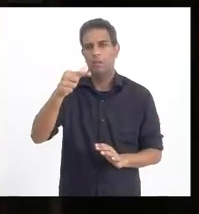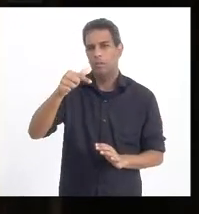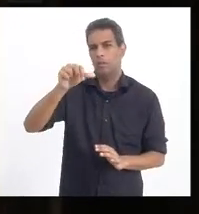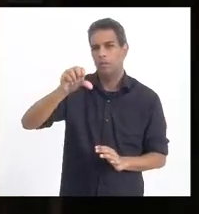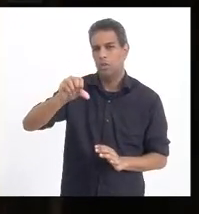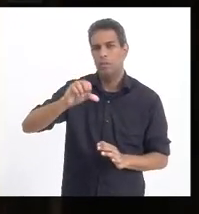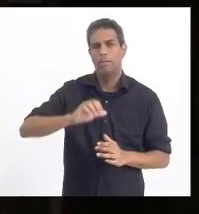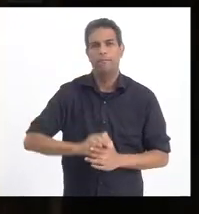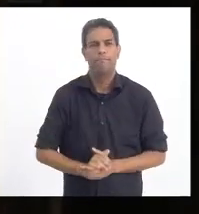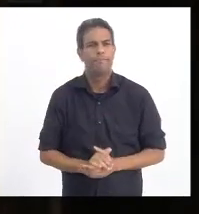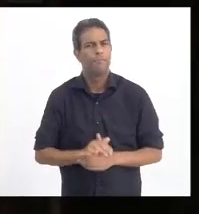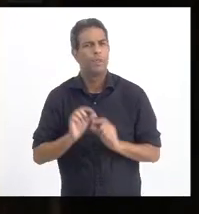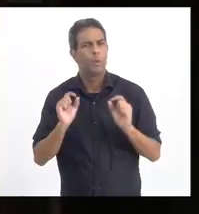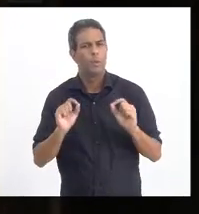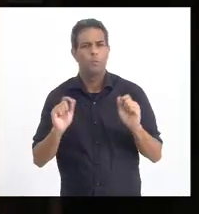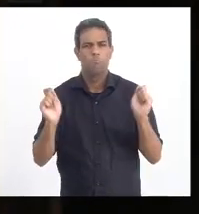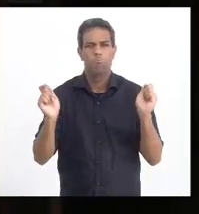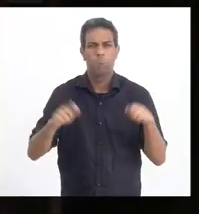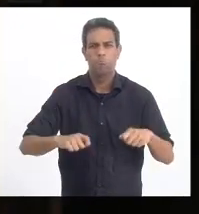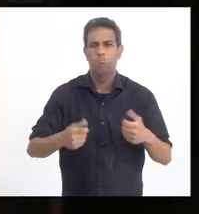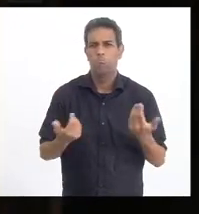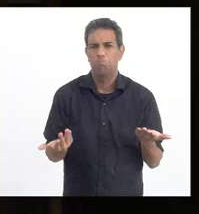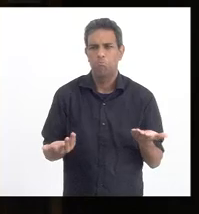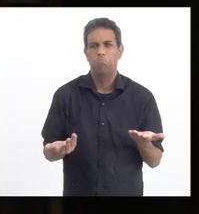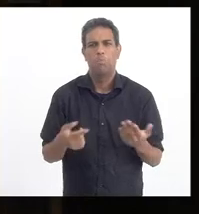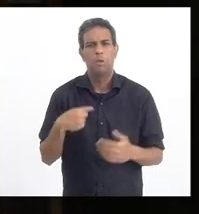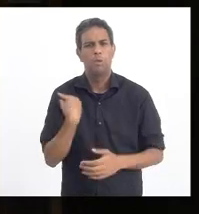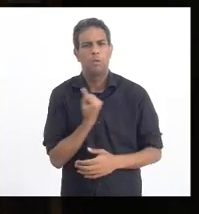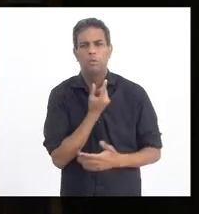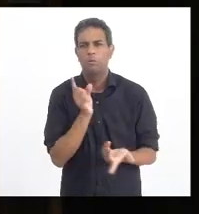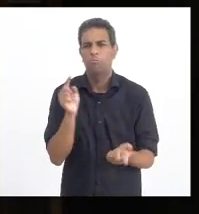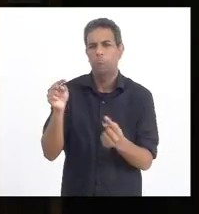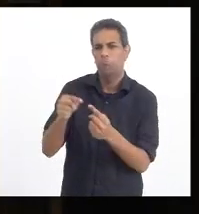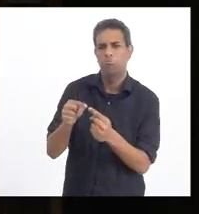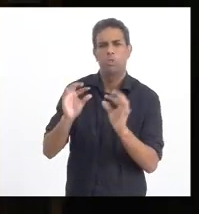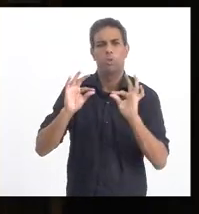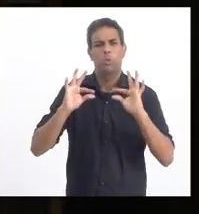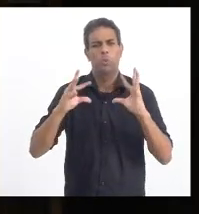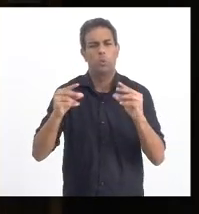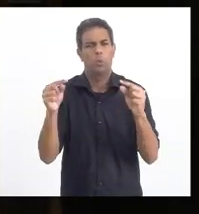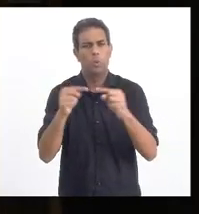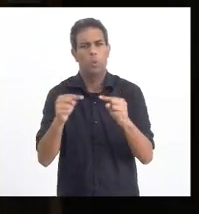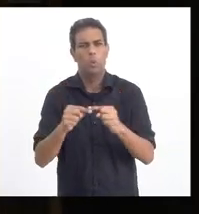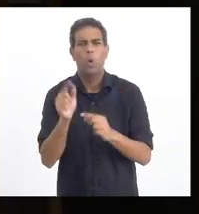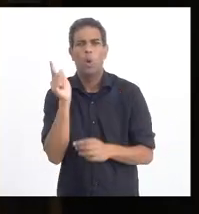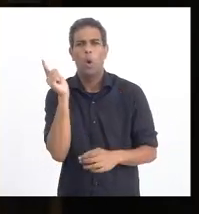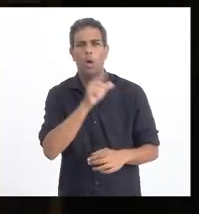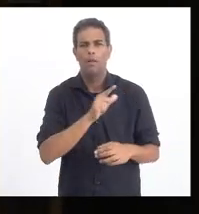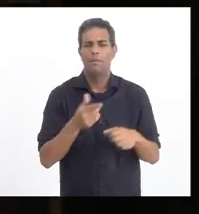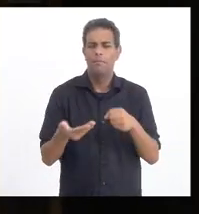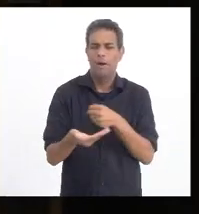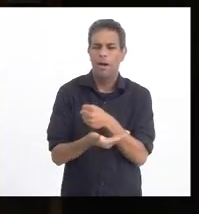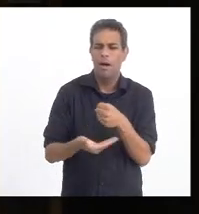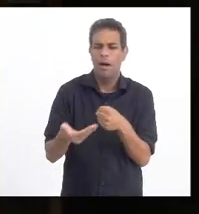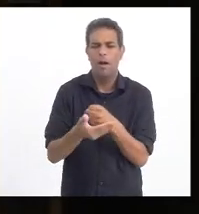essas alterações Aqui foram alterações que foram feitas para que para que nós pudéssemos ter um mínimo de ajuste